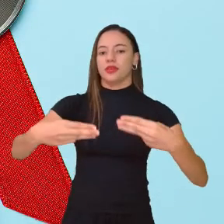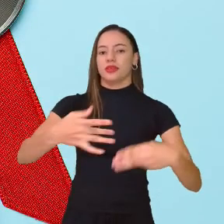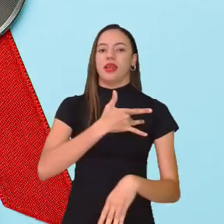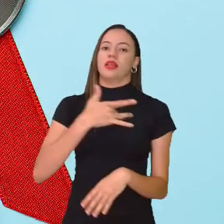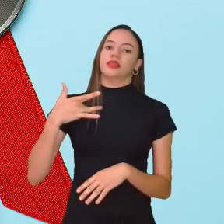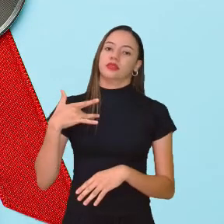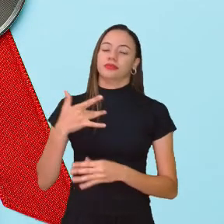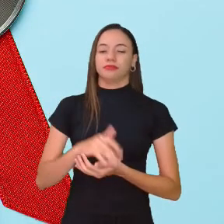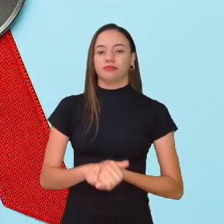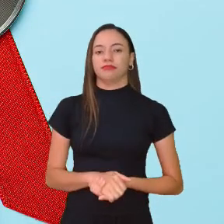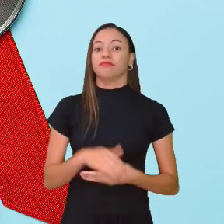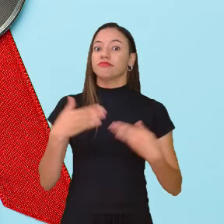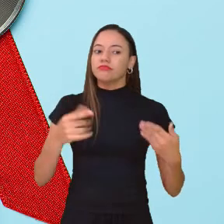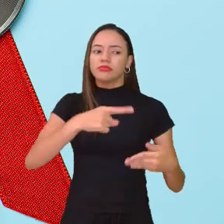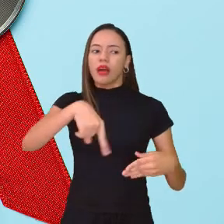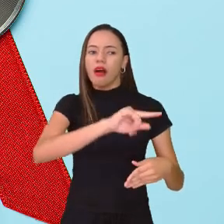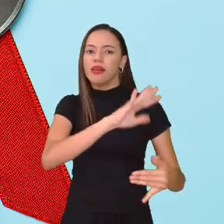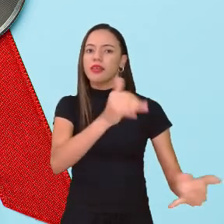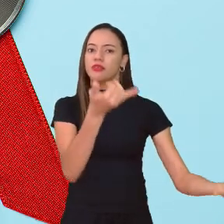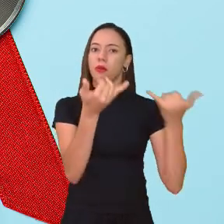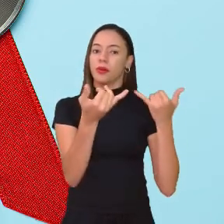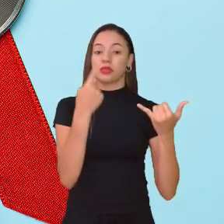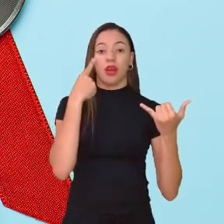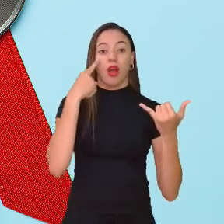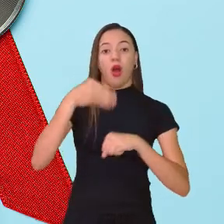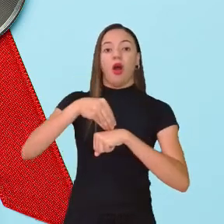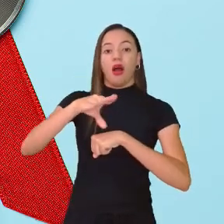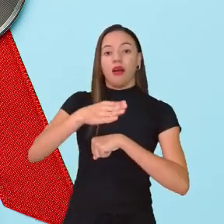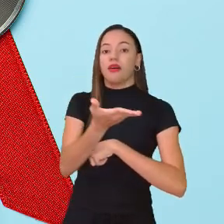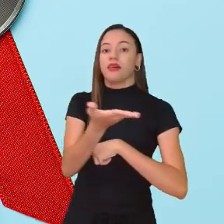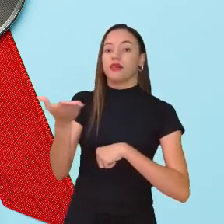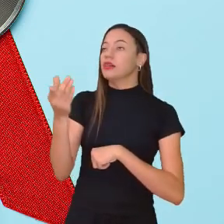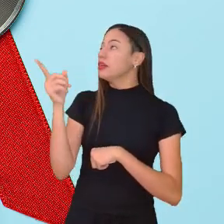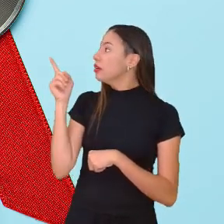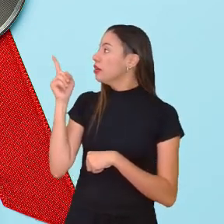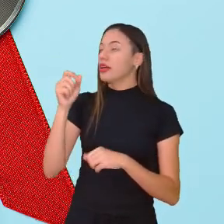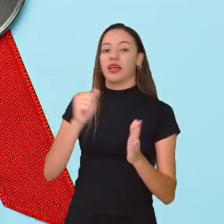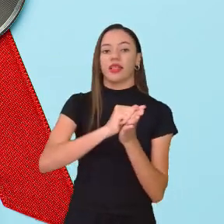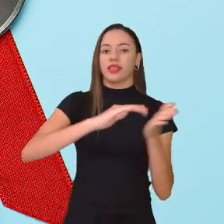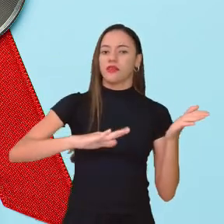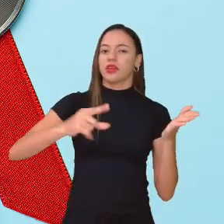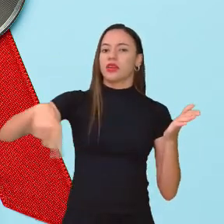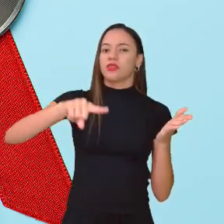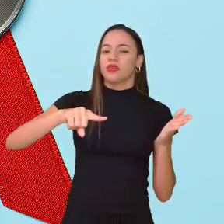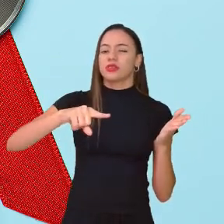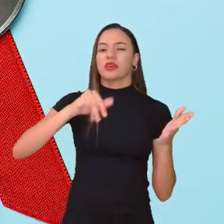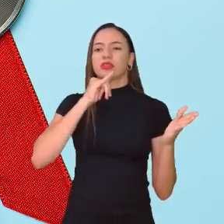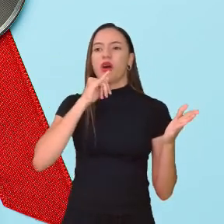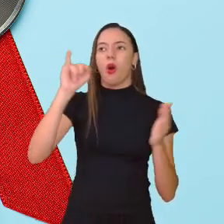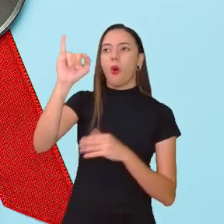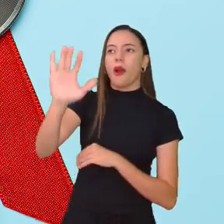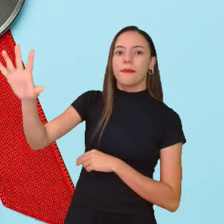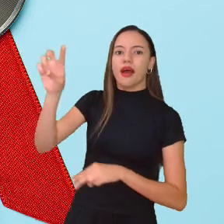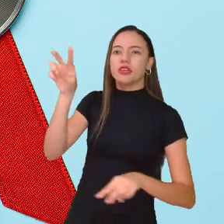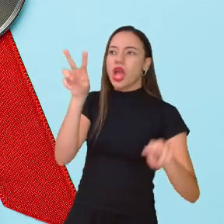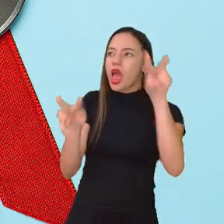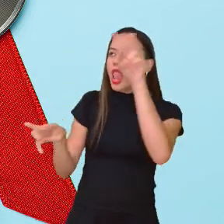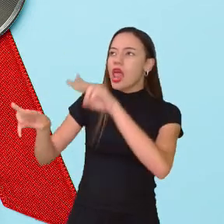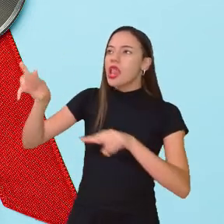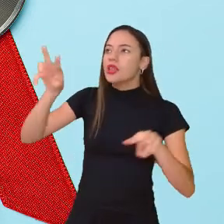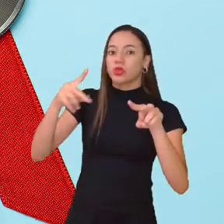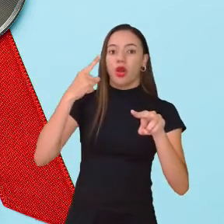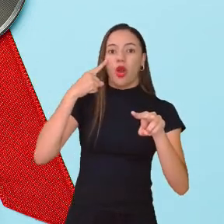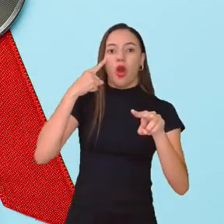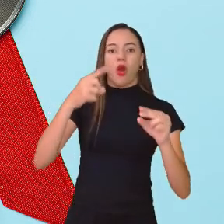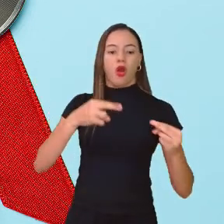Então, sabendo dessas informações, eu deixo para vocês essa sugestão de atividade. Vocês podem fazer uma releitura de imagem. Essa imagem que eu trouxe para vocês